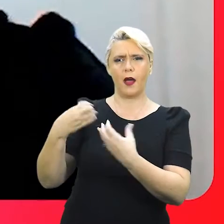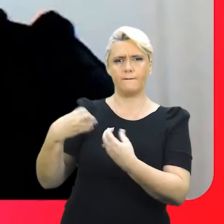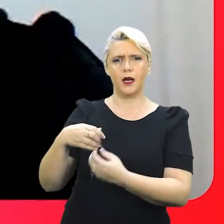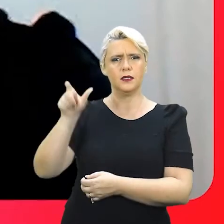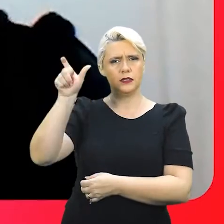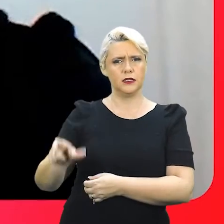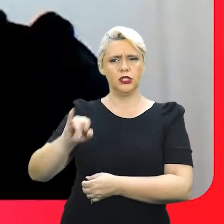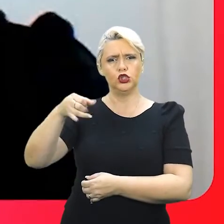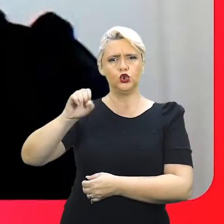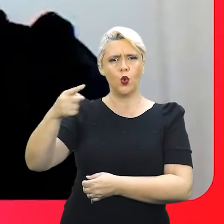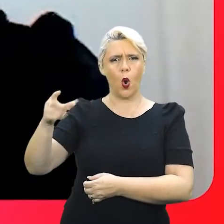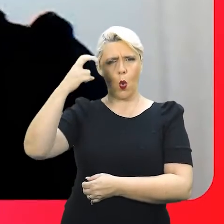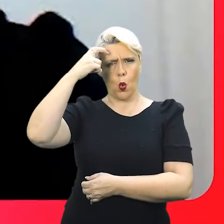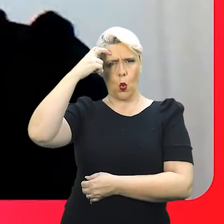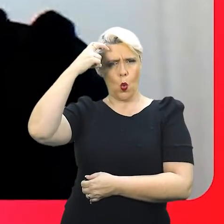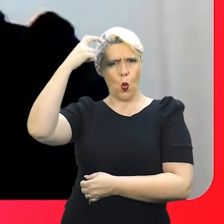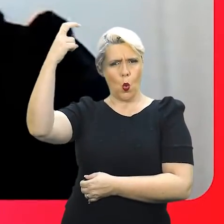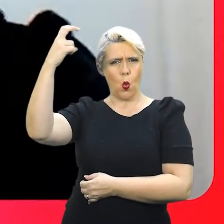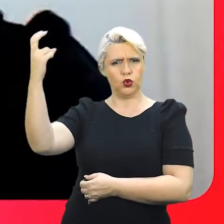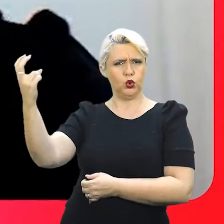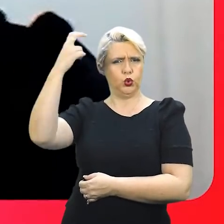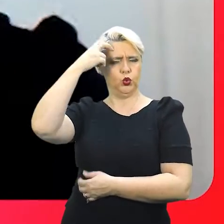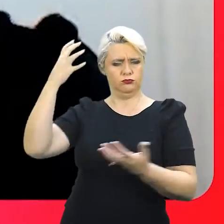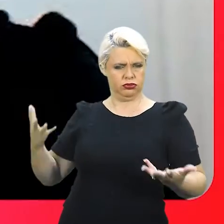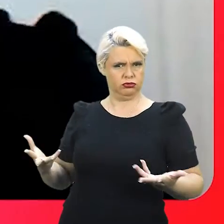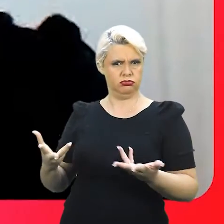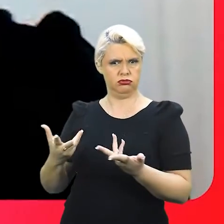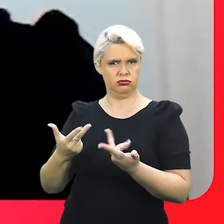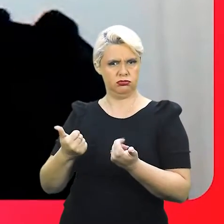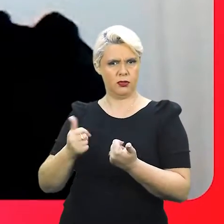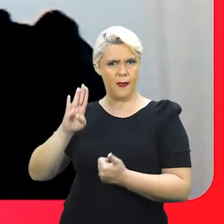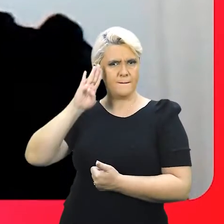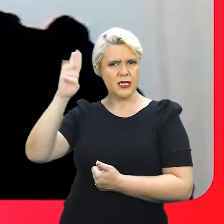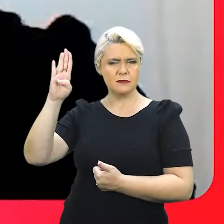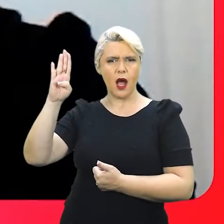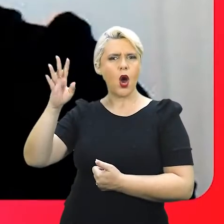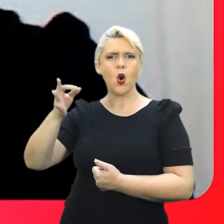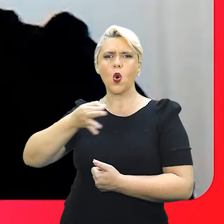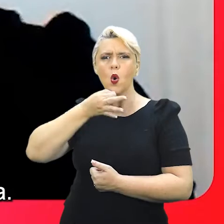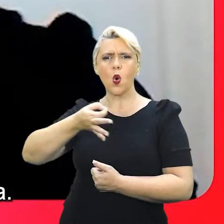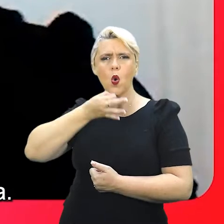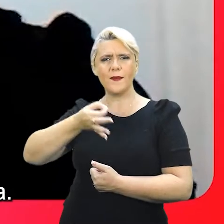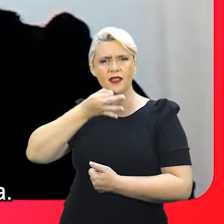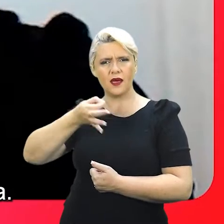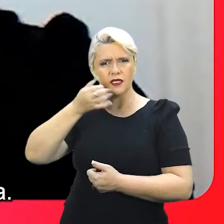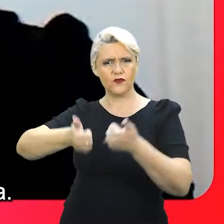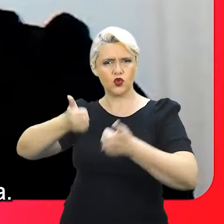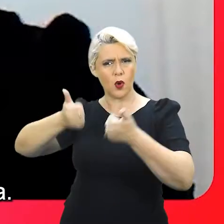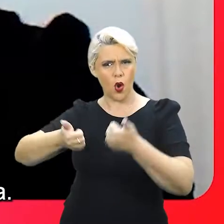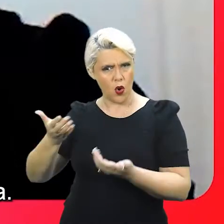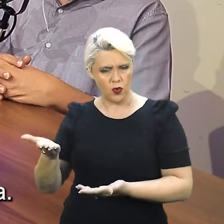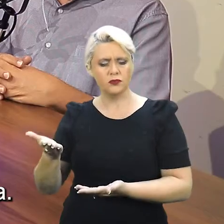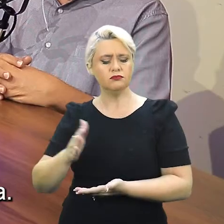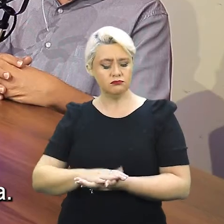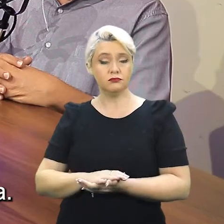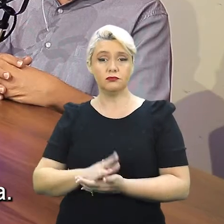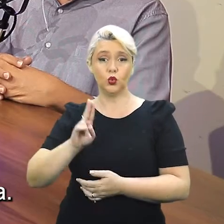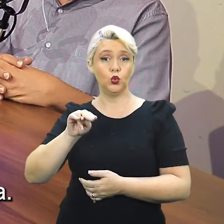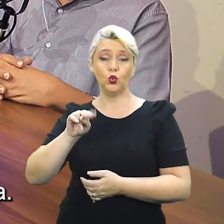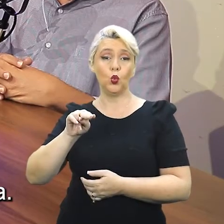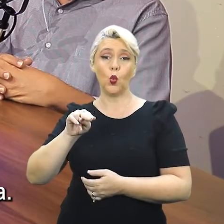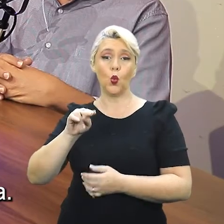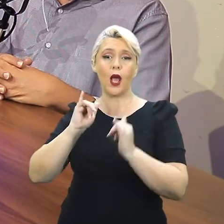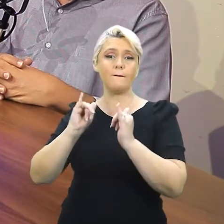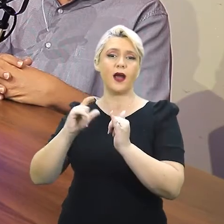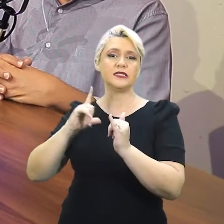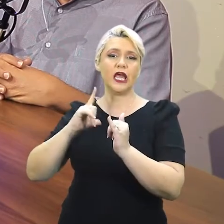cultura extraordinária e sim. o maior comentarista que o país teve, Uhum. sem dúvida alguma. Nunca mais terá um